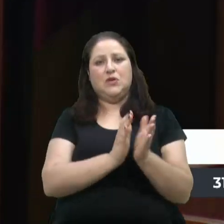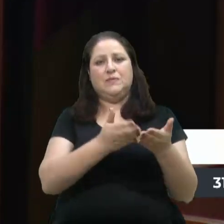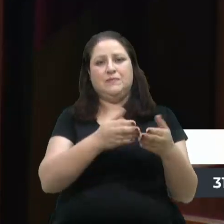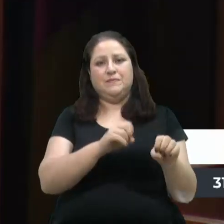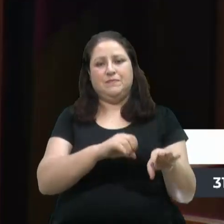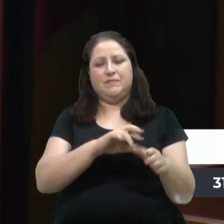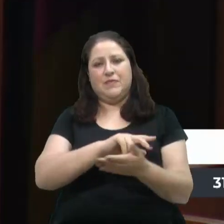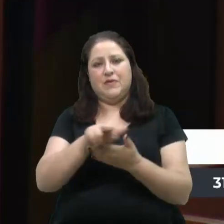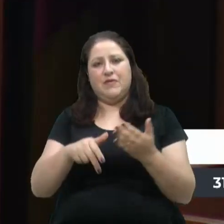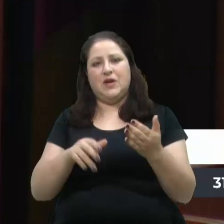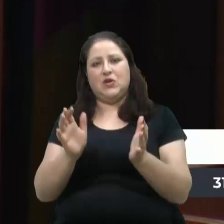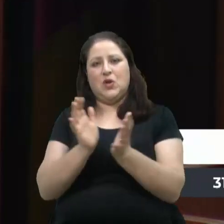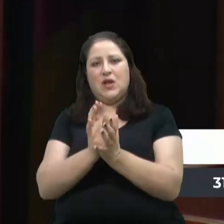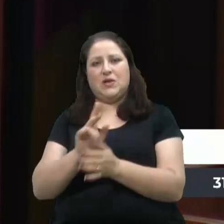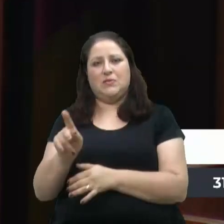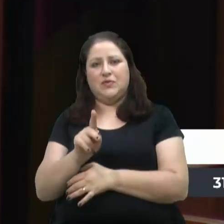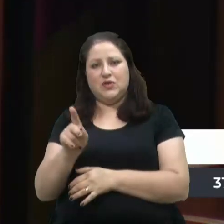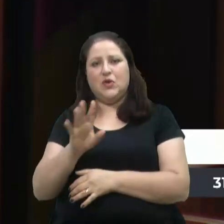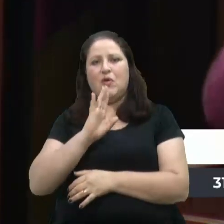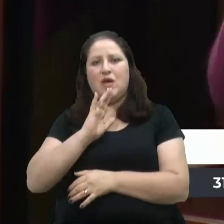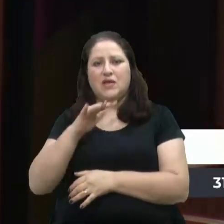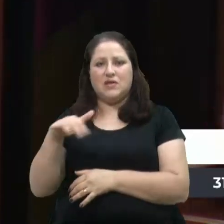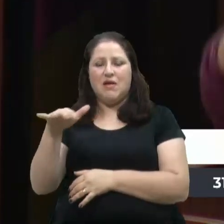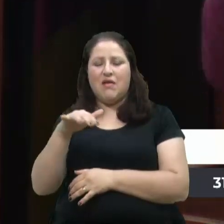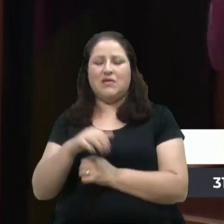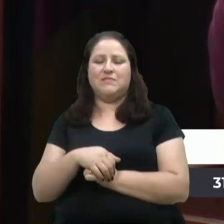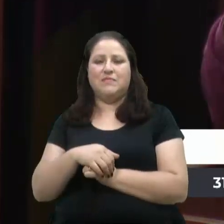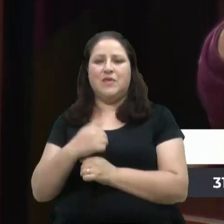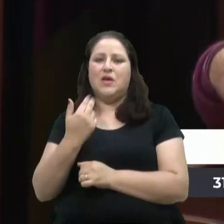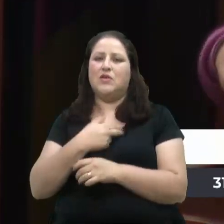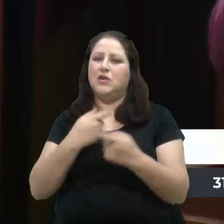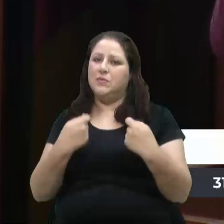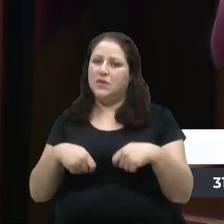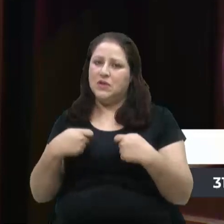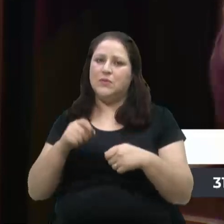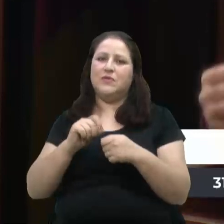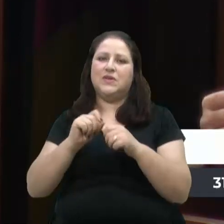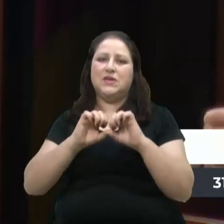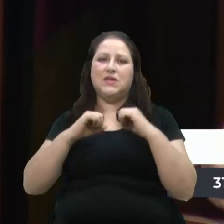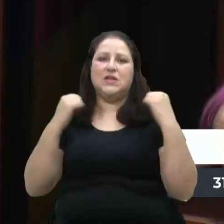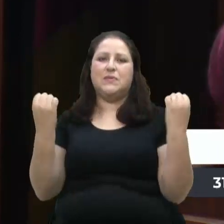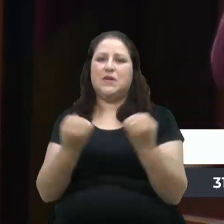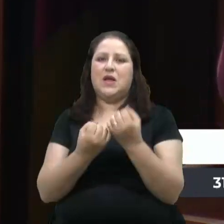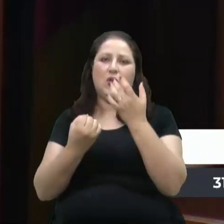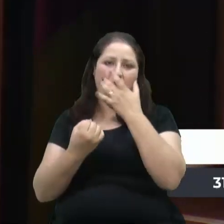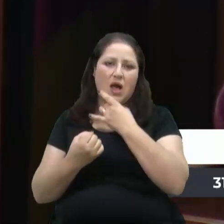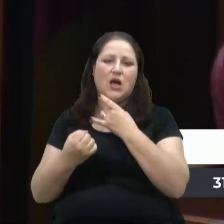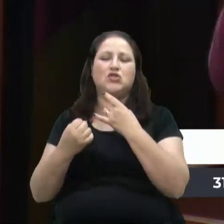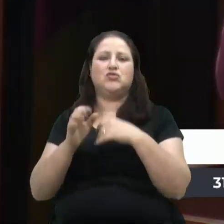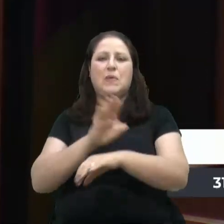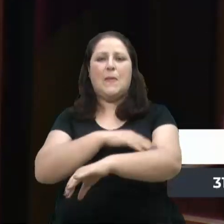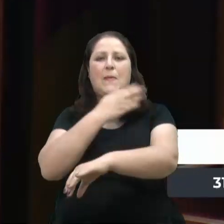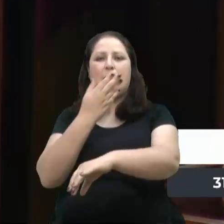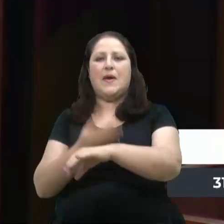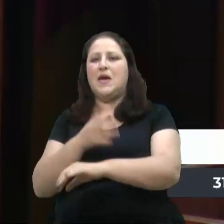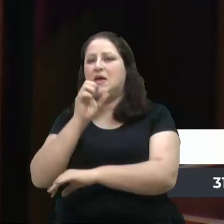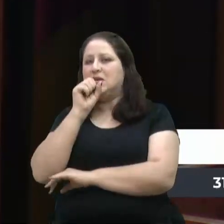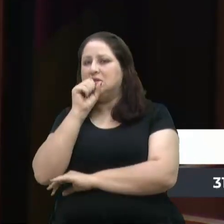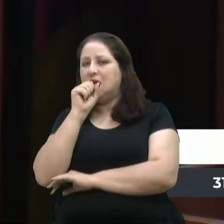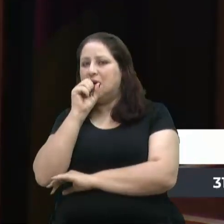colegas são professores conhecem a área nós precisamos fazer um seminário eu acho de dia todo num